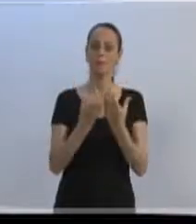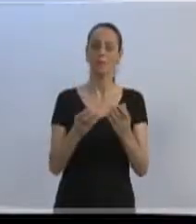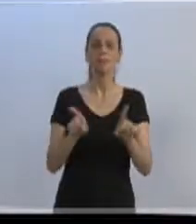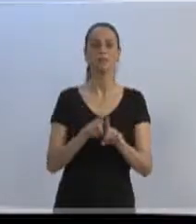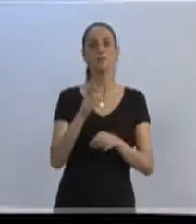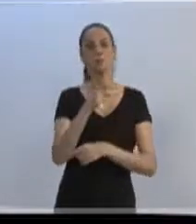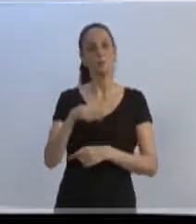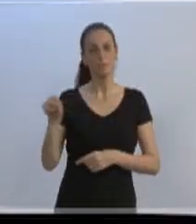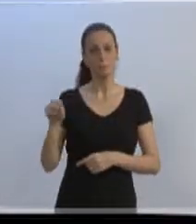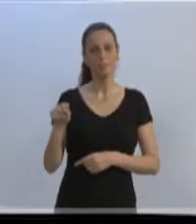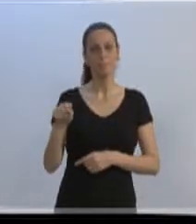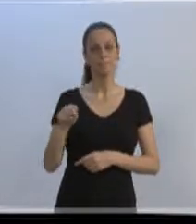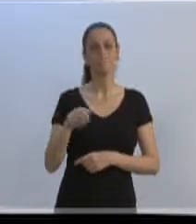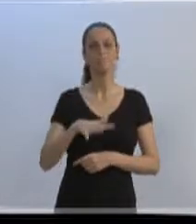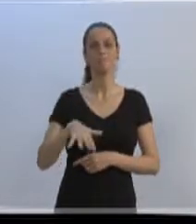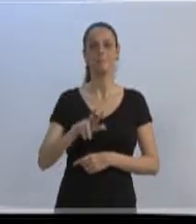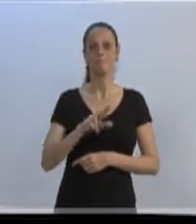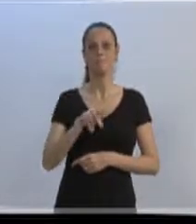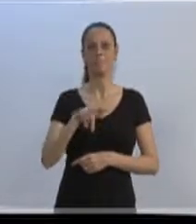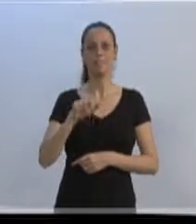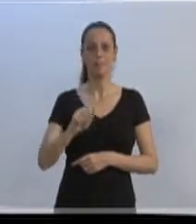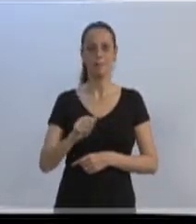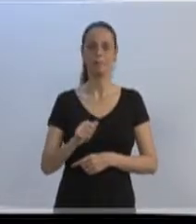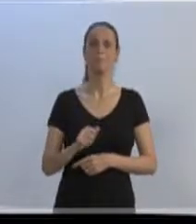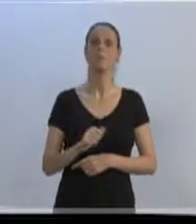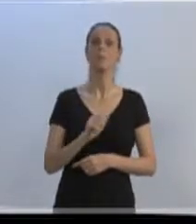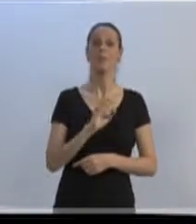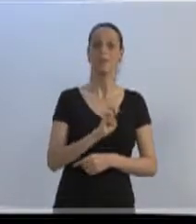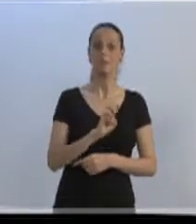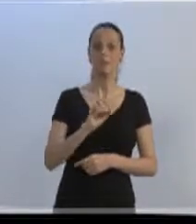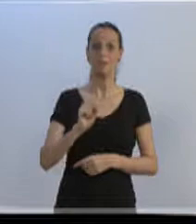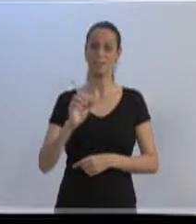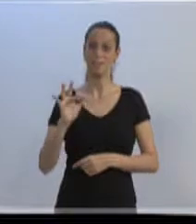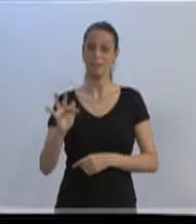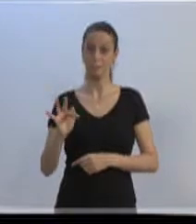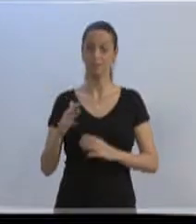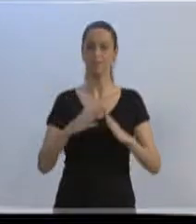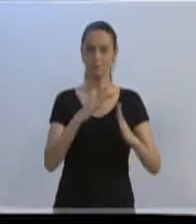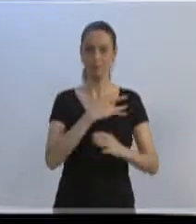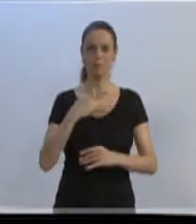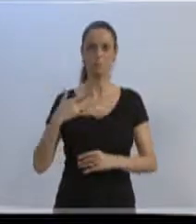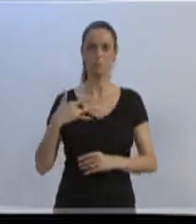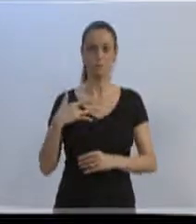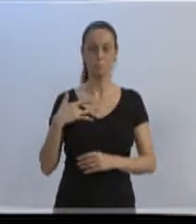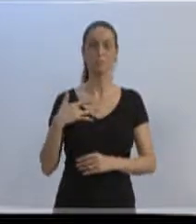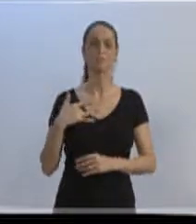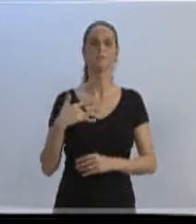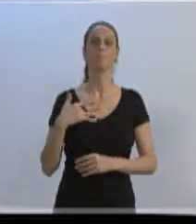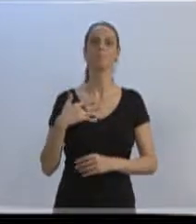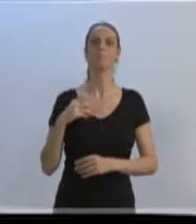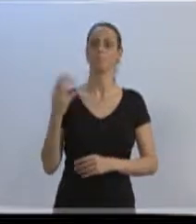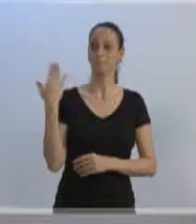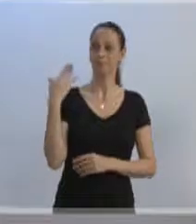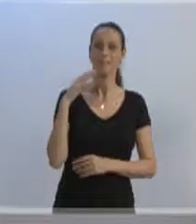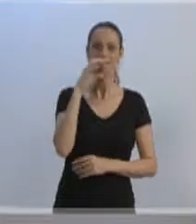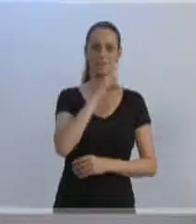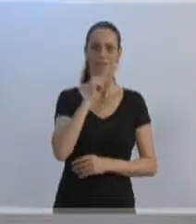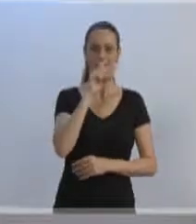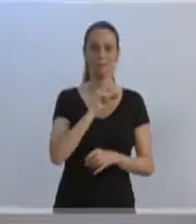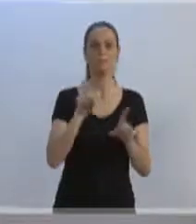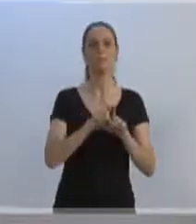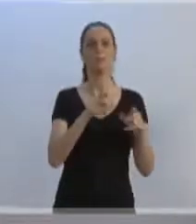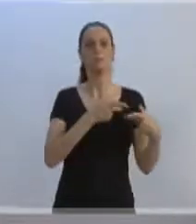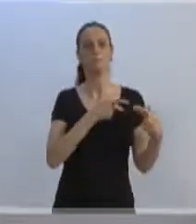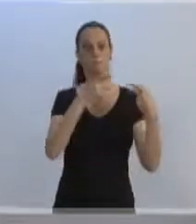associação vida zonas neves sf geral de sublinhar e os quintos abadá viveu também estivemos